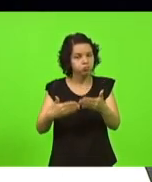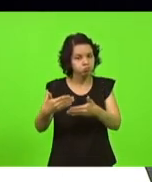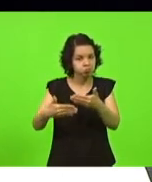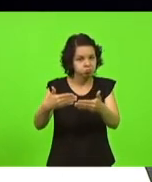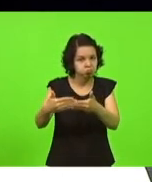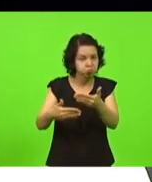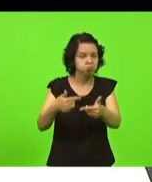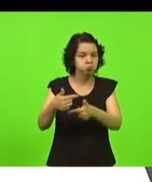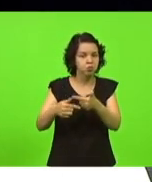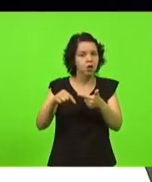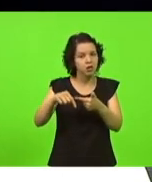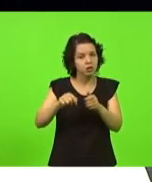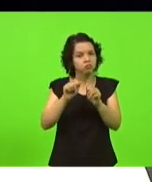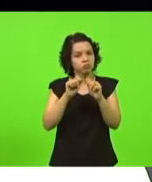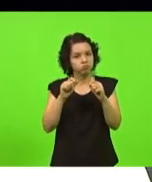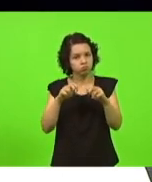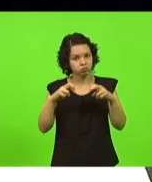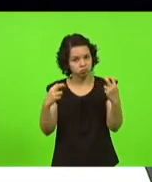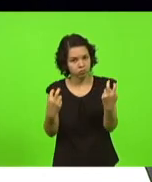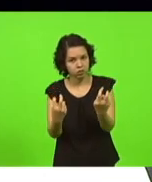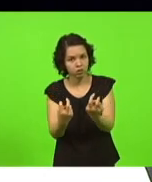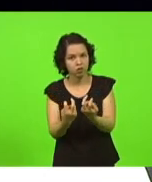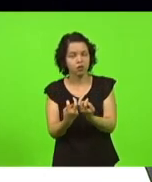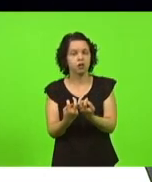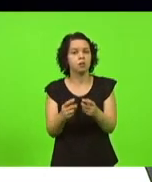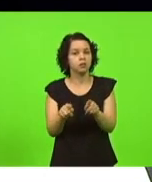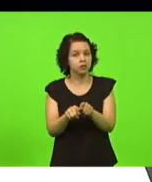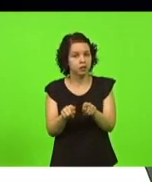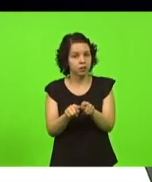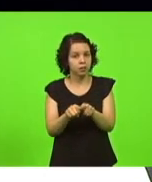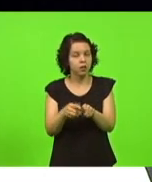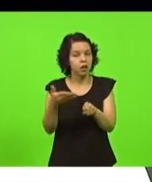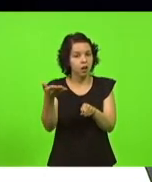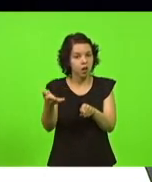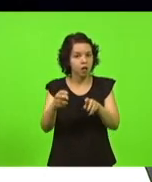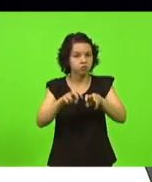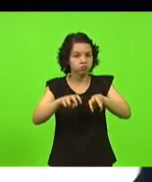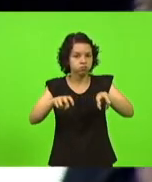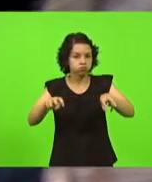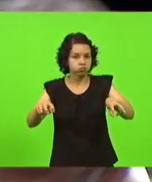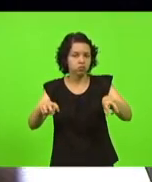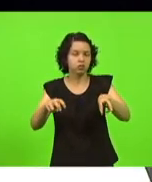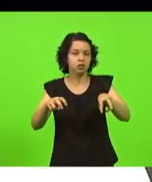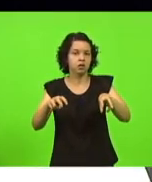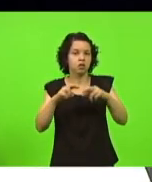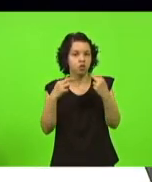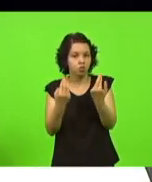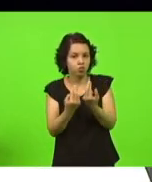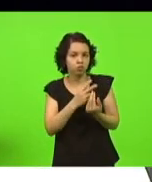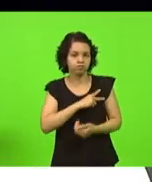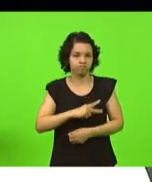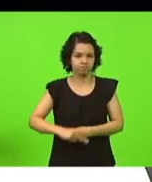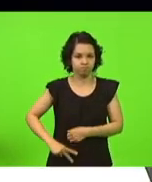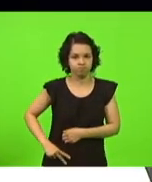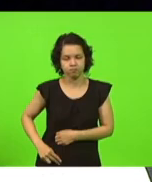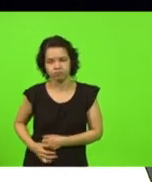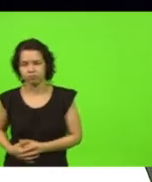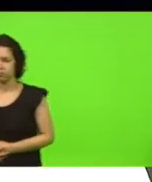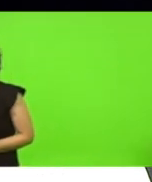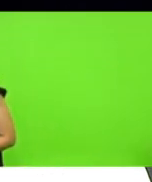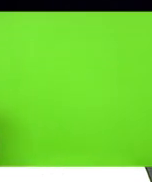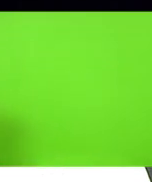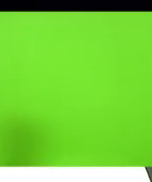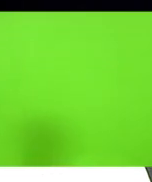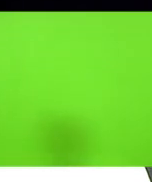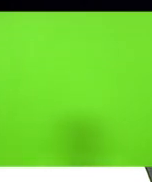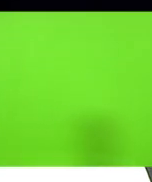aqui no plenário, mas seja ali na mesa de reuniões da presidência, quando Vossa Excelência não se